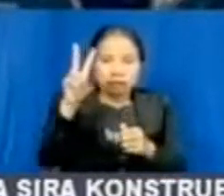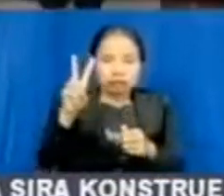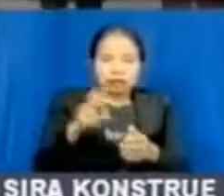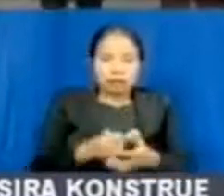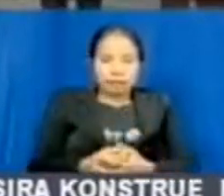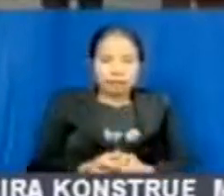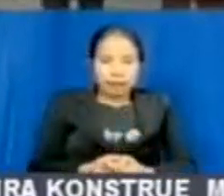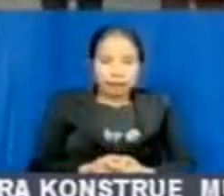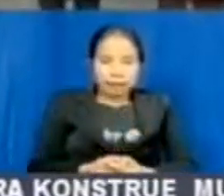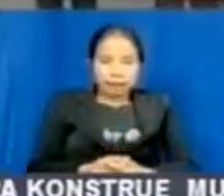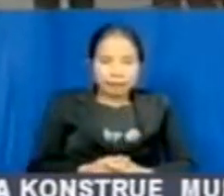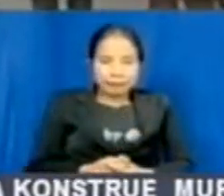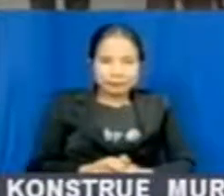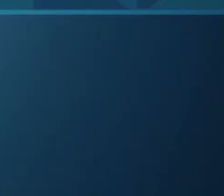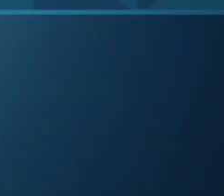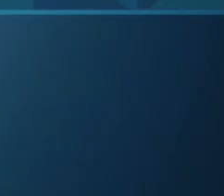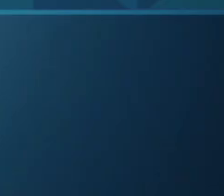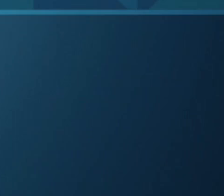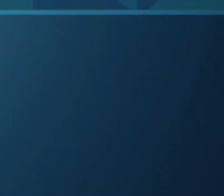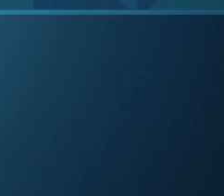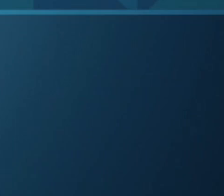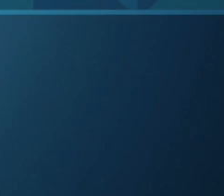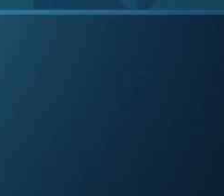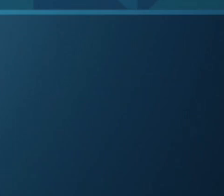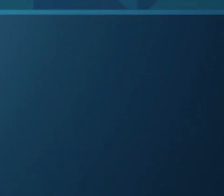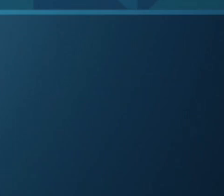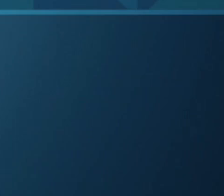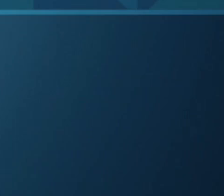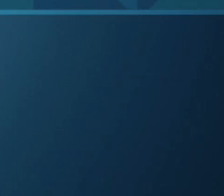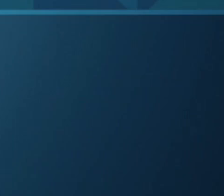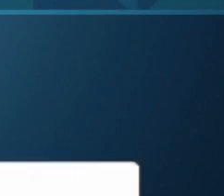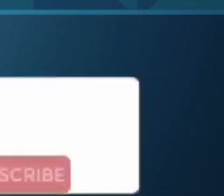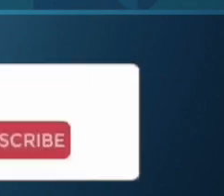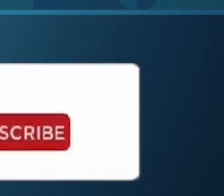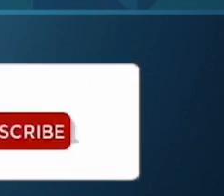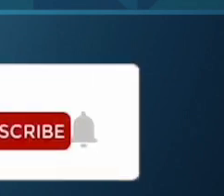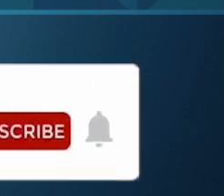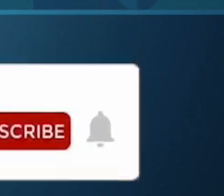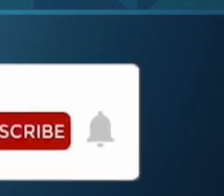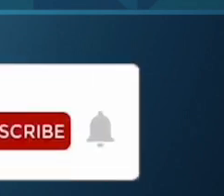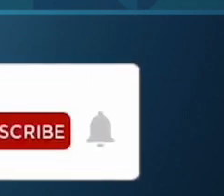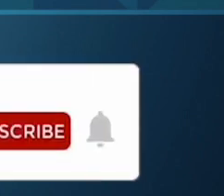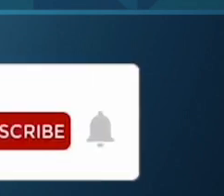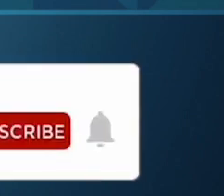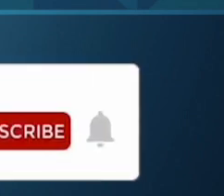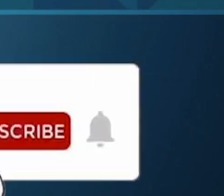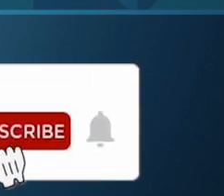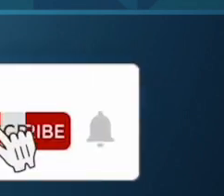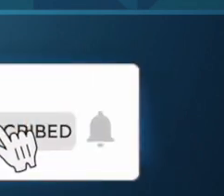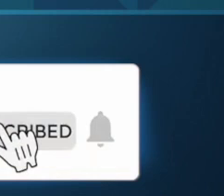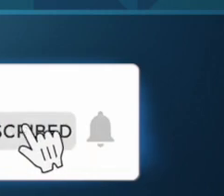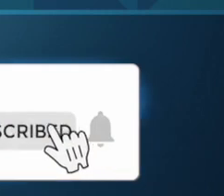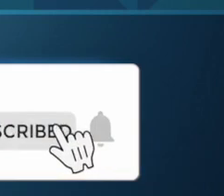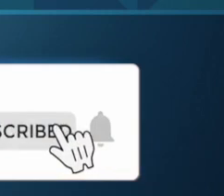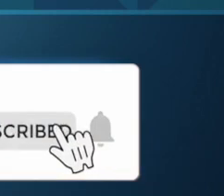Gui, Domingos de Deus, RTTA. Atu retang informação factuais não atuais, que te haluha,